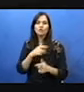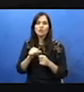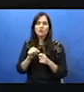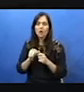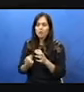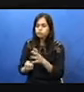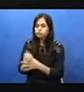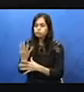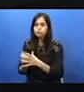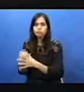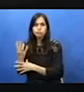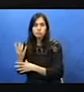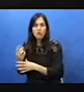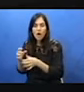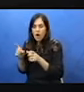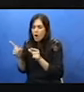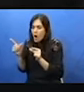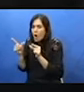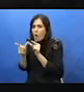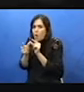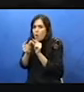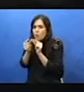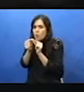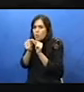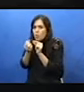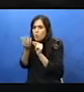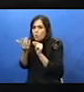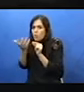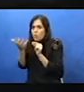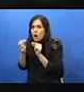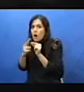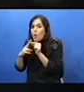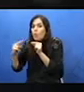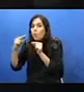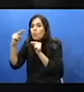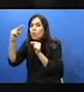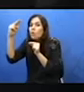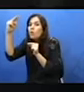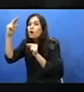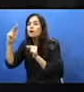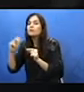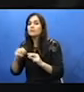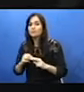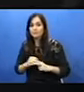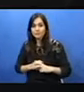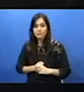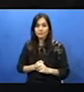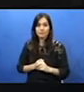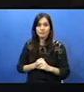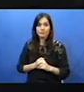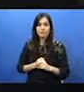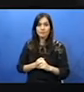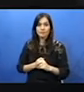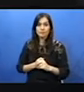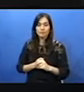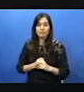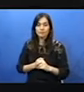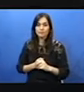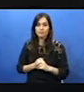faz queimar para se aspirar uma fumaça de origens aromáticas ou